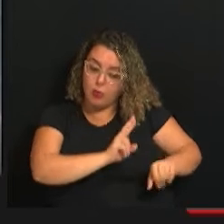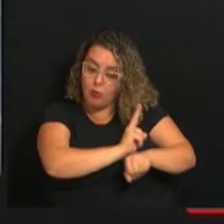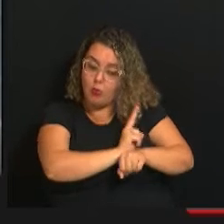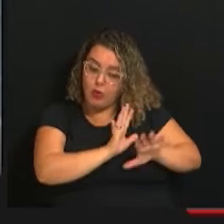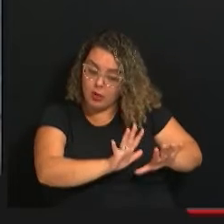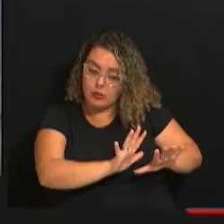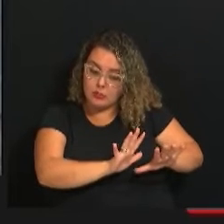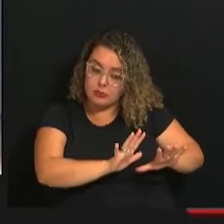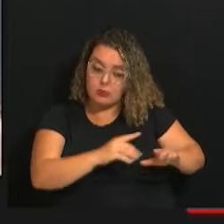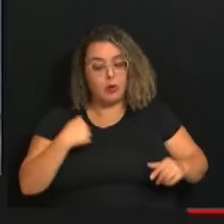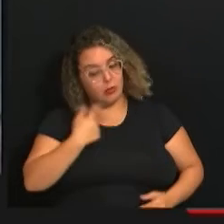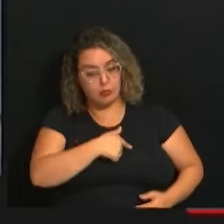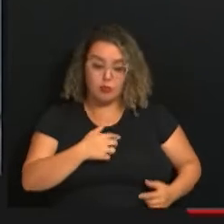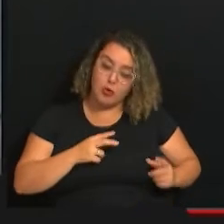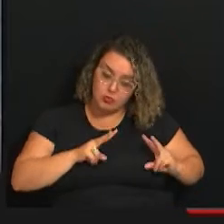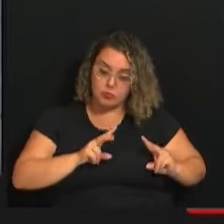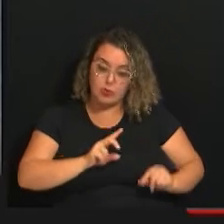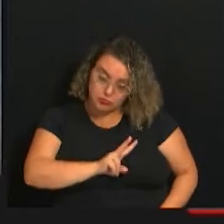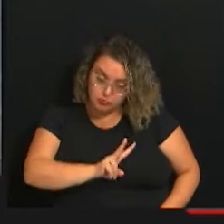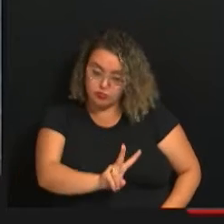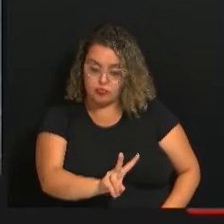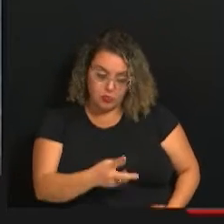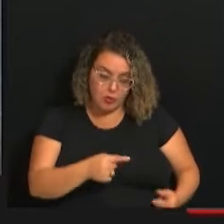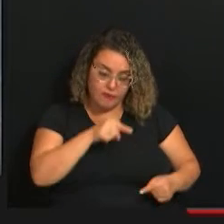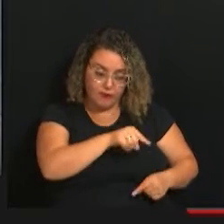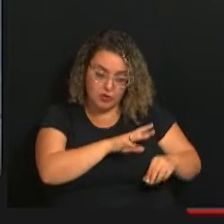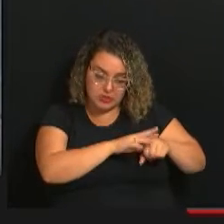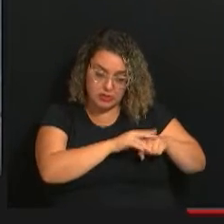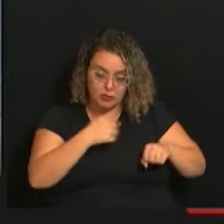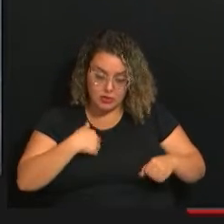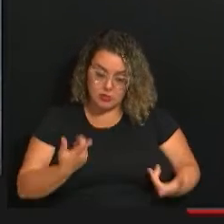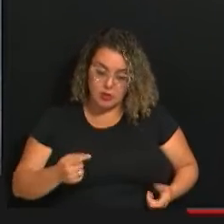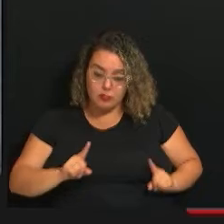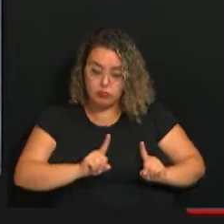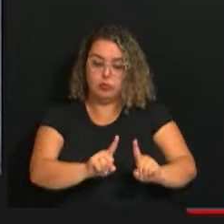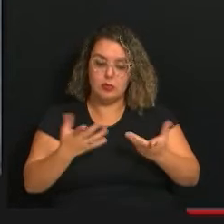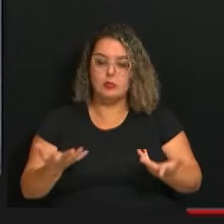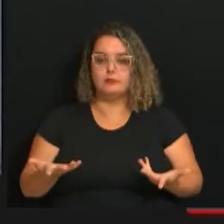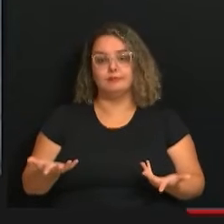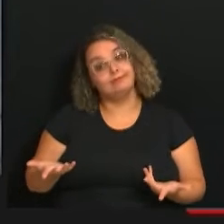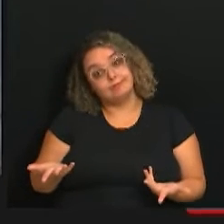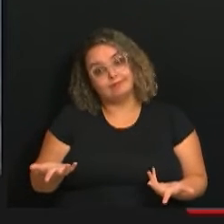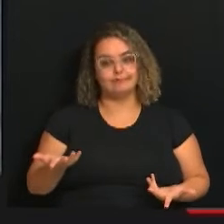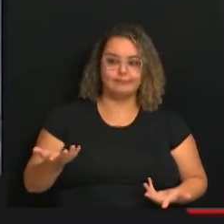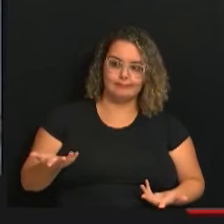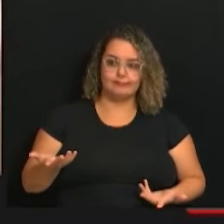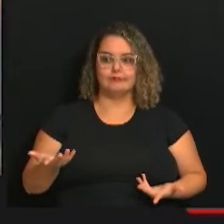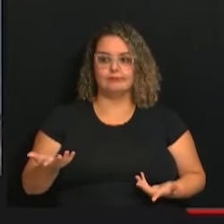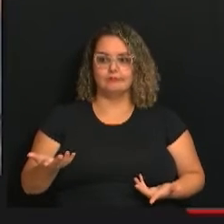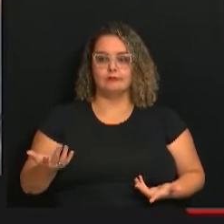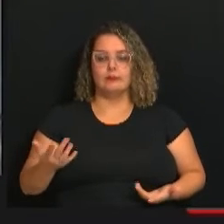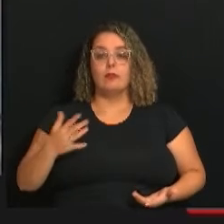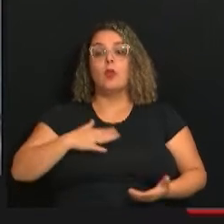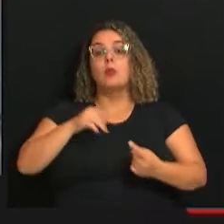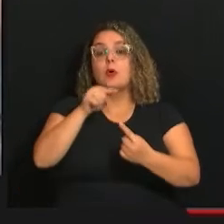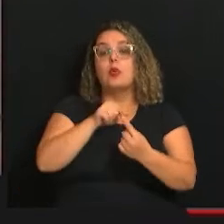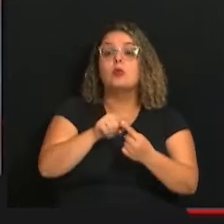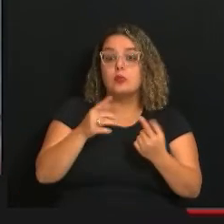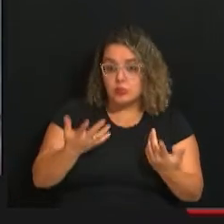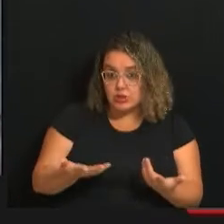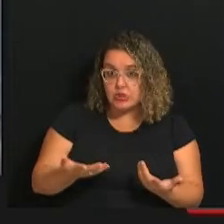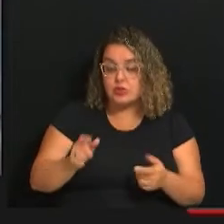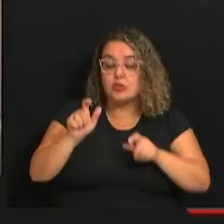pandemia são muitos os casos de pessoas que caíram doentes. Então, o meu objetivo com esse livro